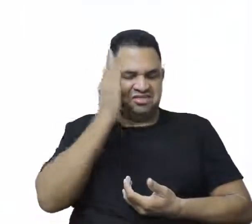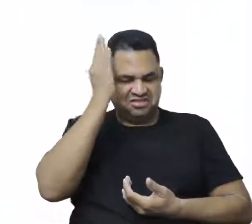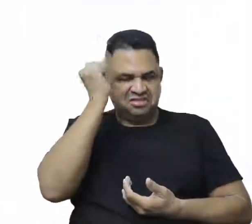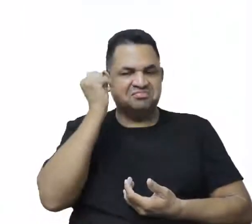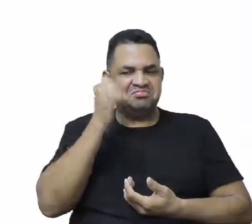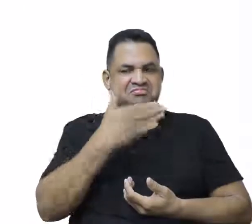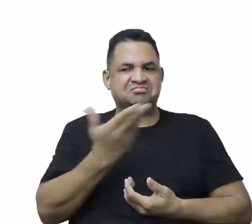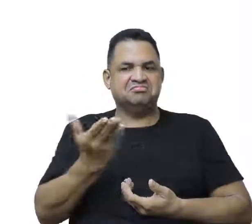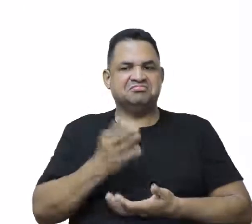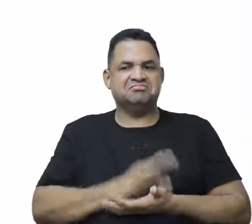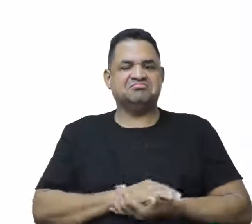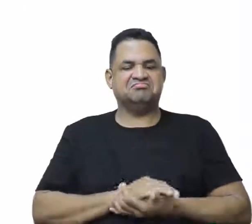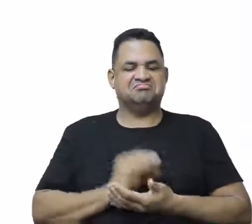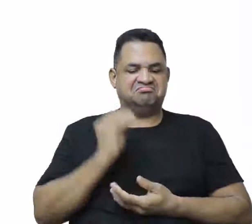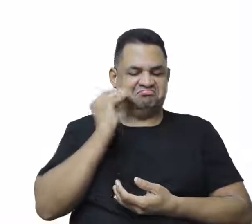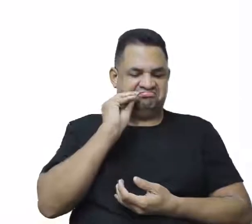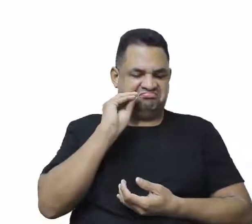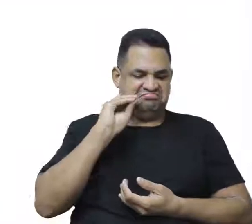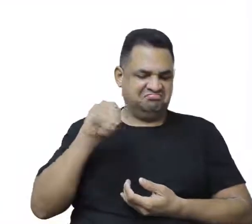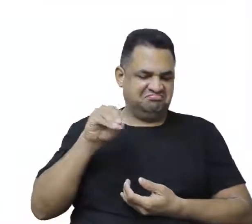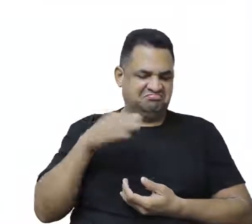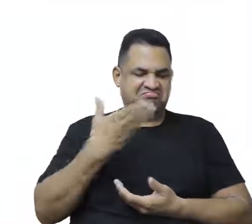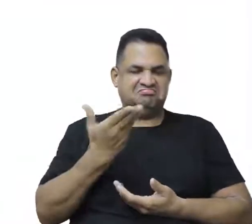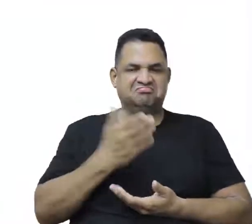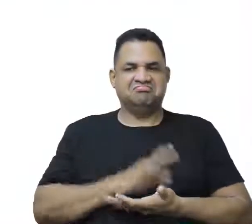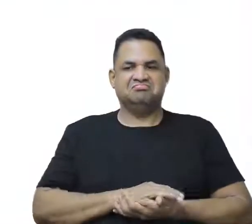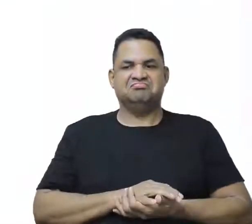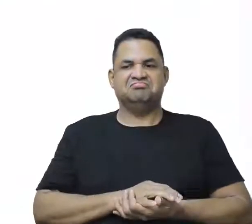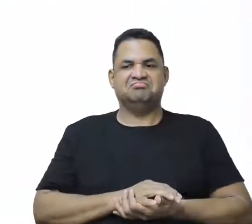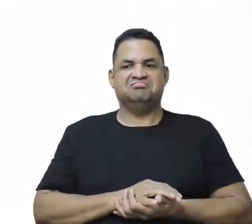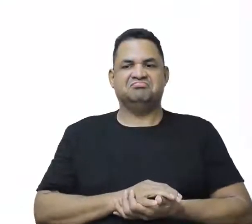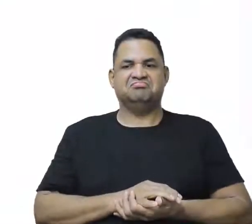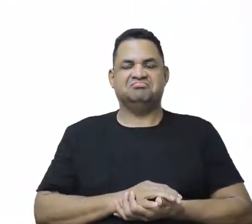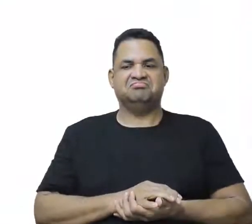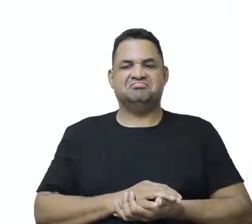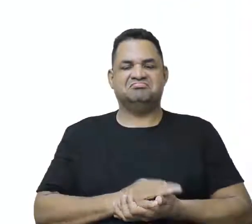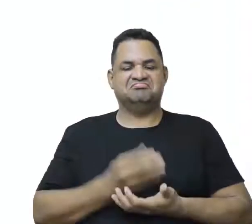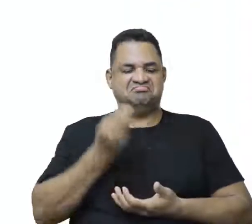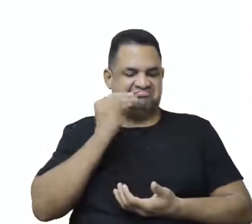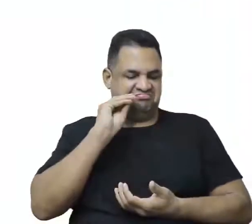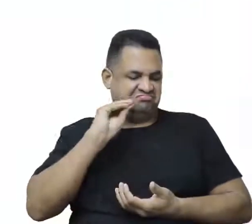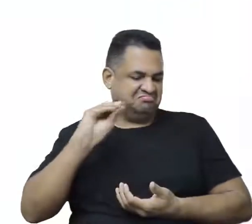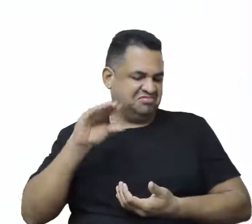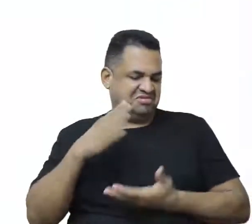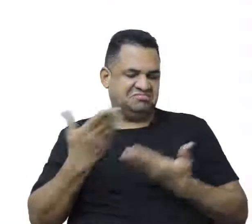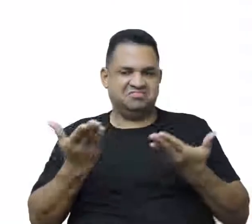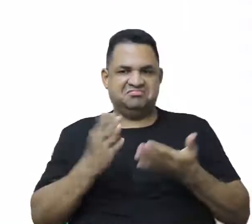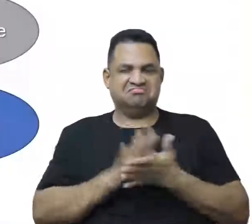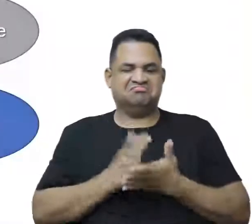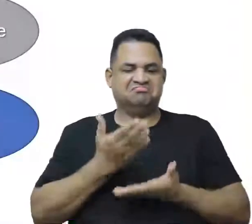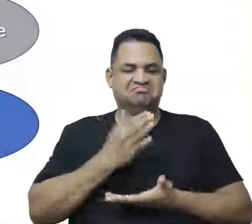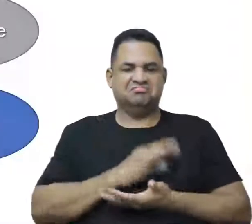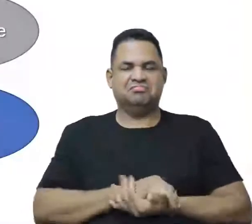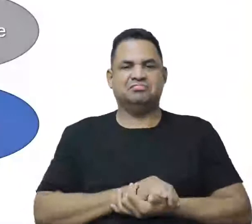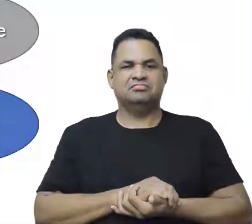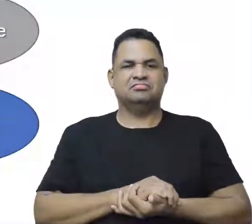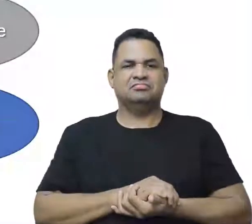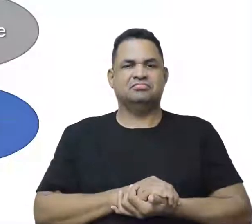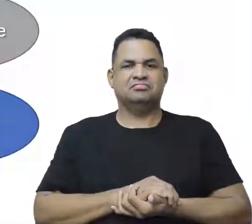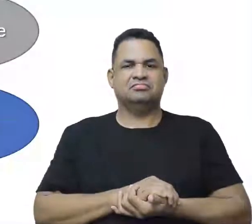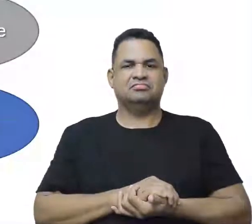É uma pessoa meio snob, né? Tipo, te ignoro, não tô nem aí. Exato. Então vamos